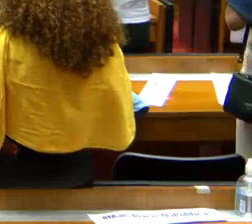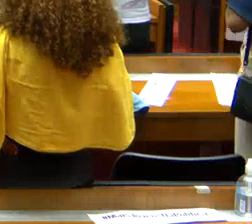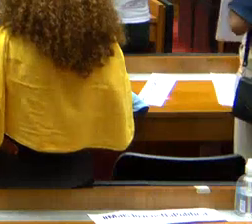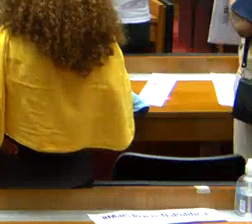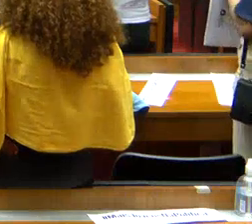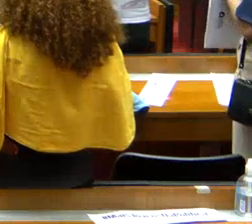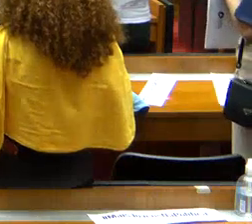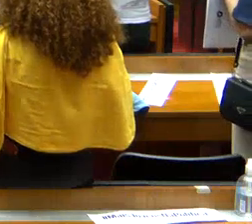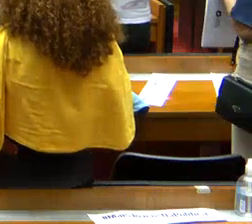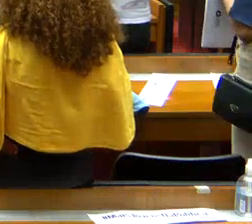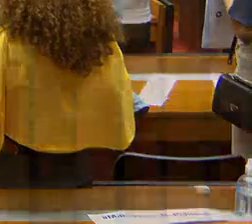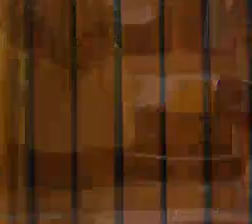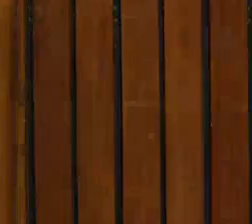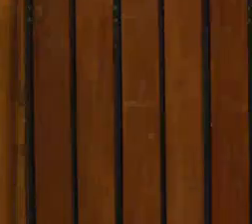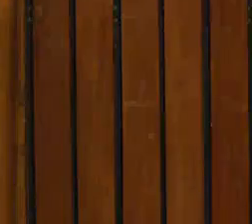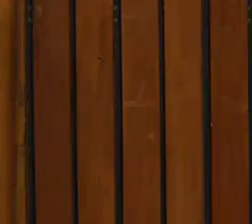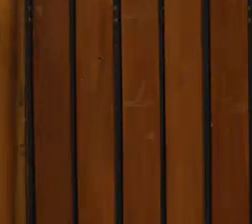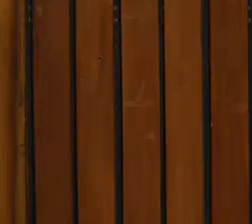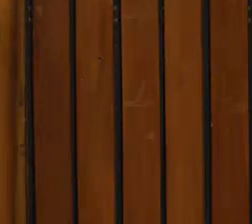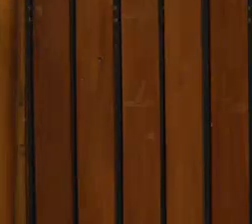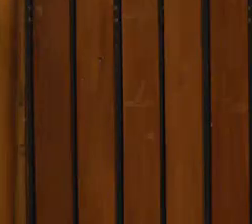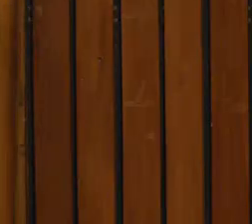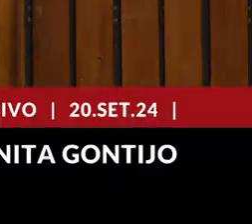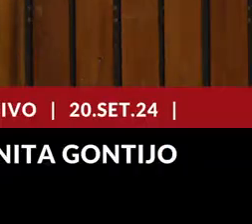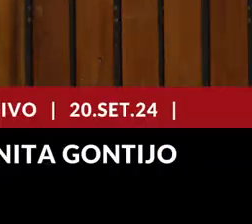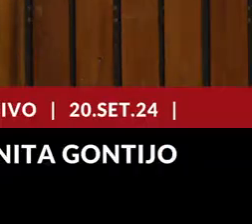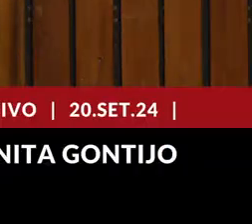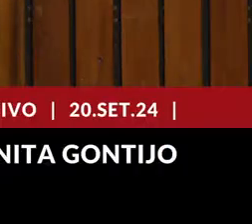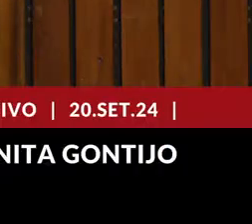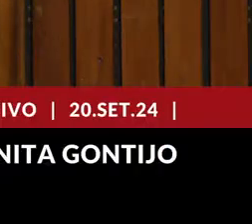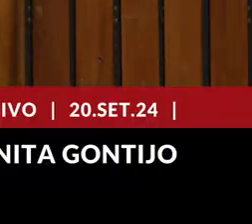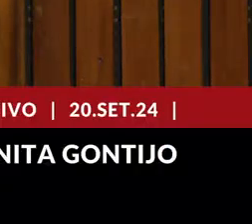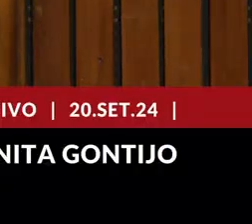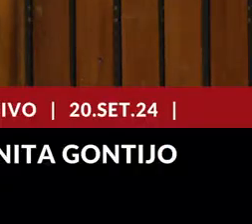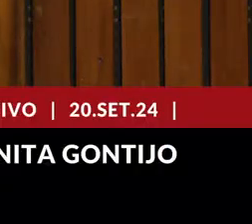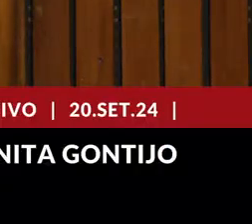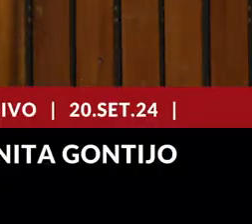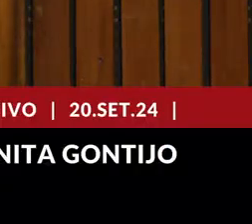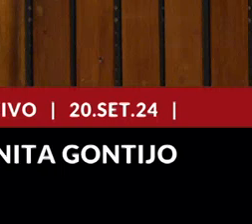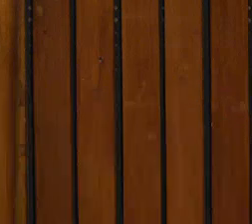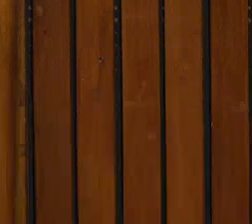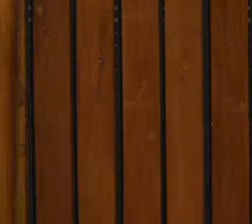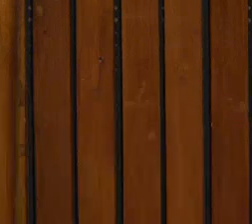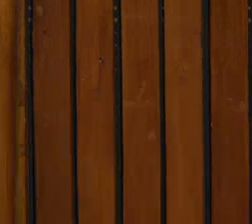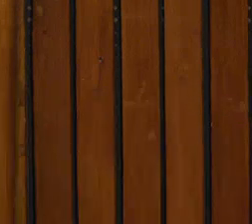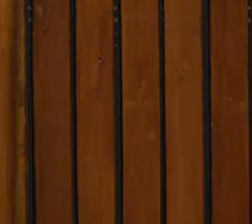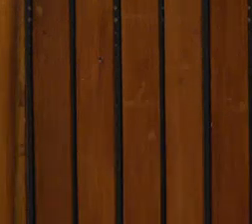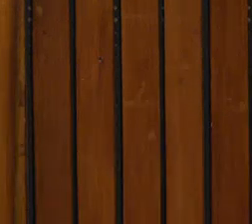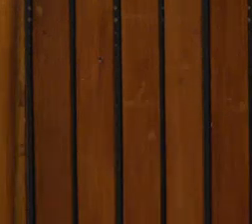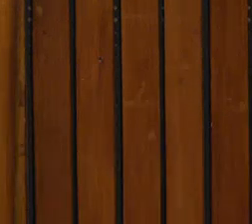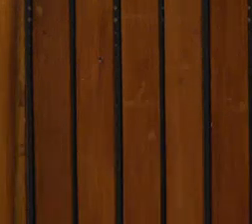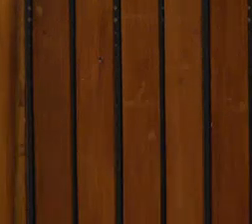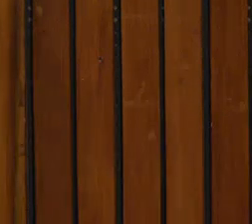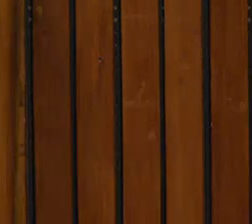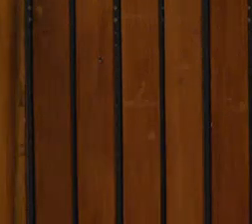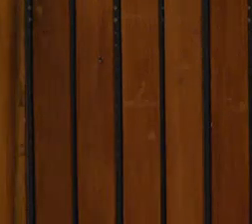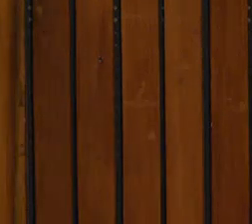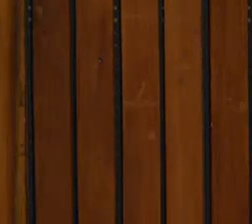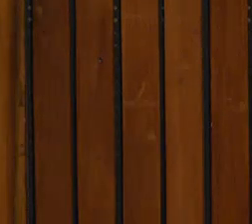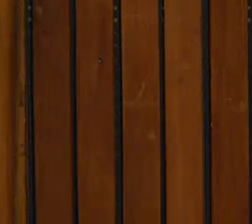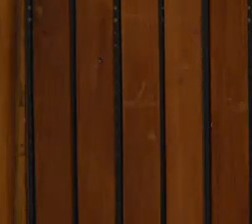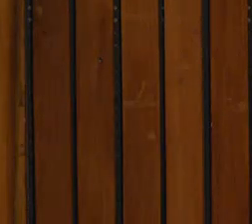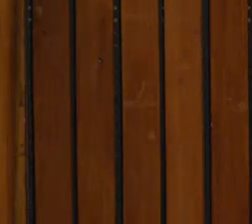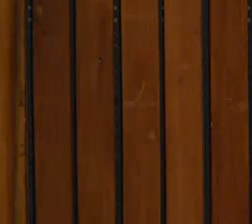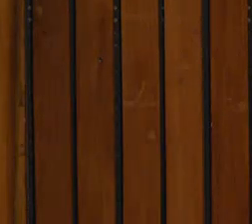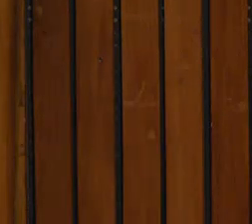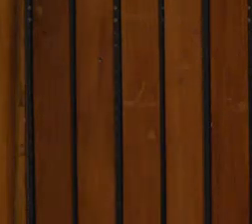votação das propostas aí do Parlamento jovem é uma ótima uma ótima ótima tarde para você ainda quase